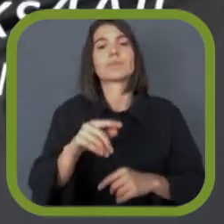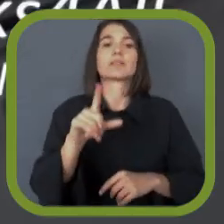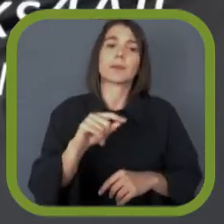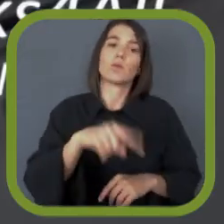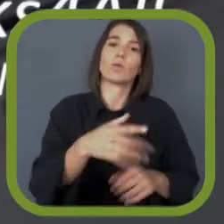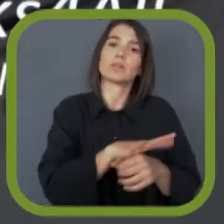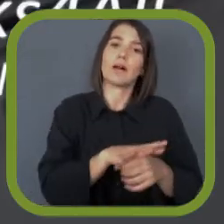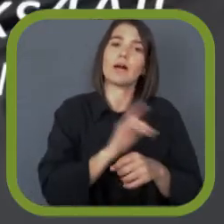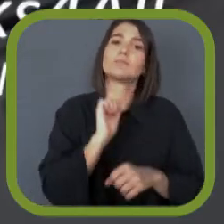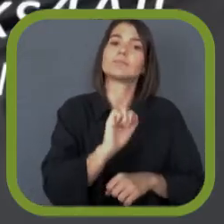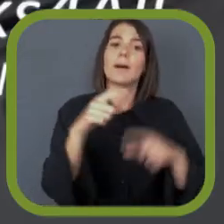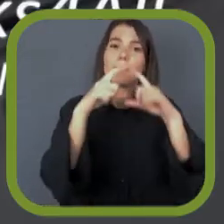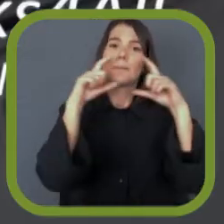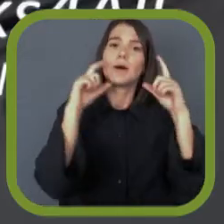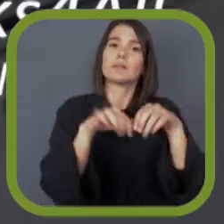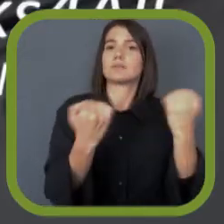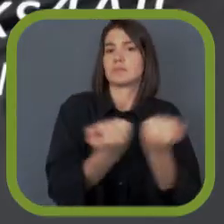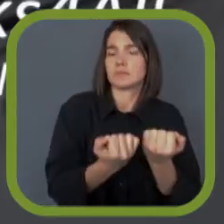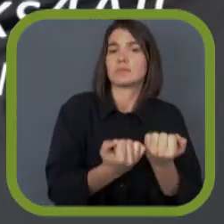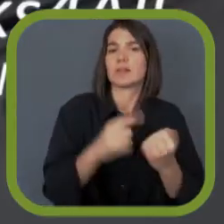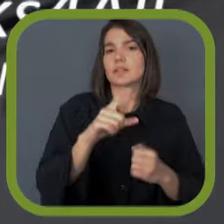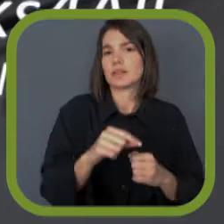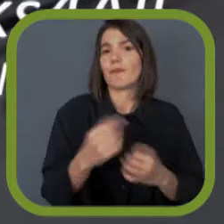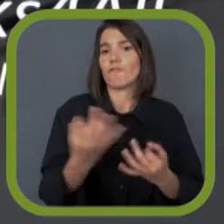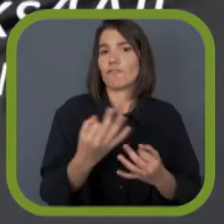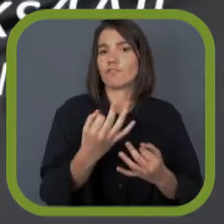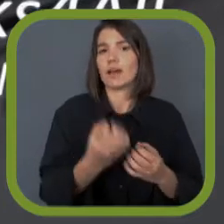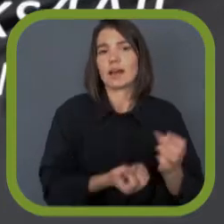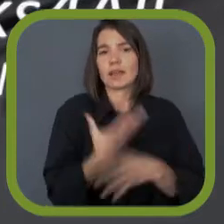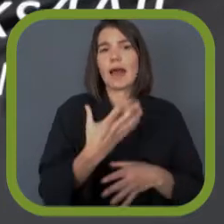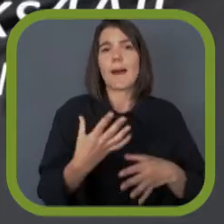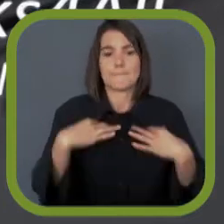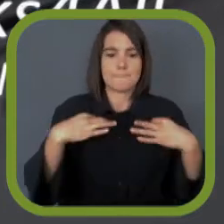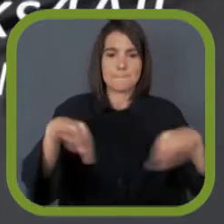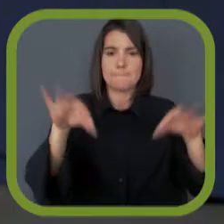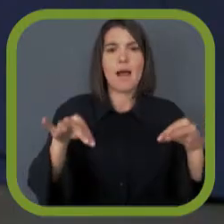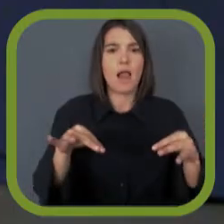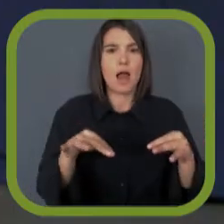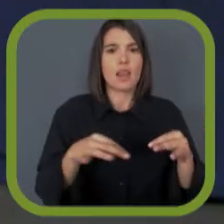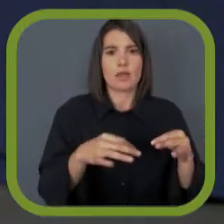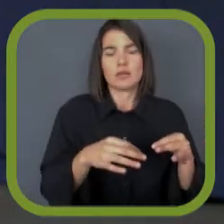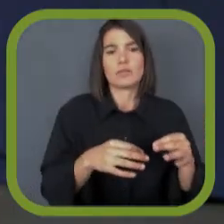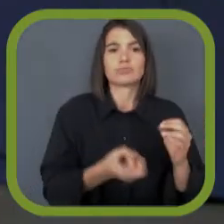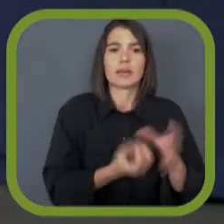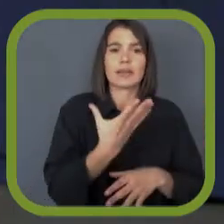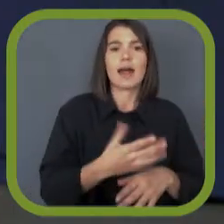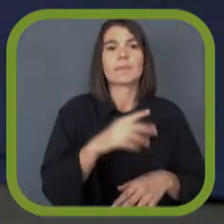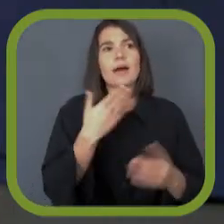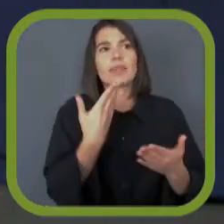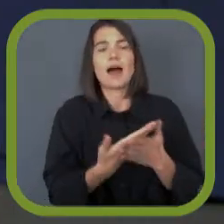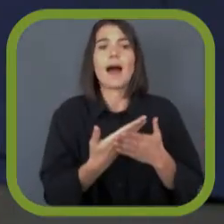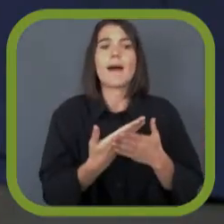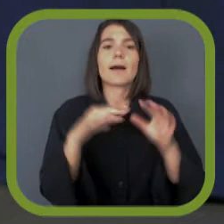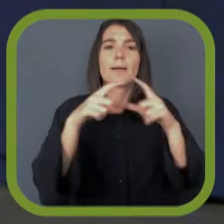uma outra área que é de máscaras sociais, que também temos feito alguns desenvolvimentos com alguns tecidos para encontrar a fórmula de uma